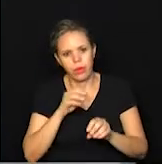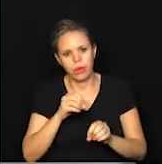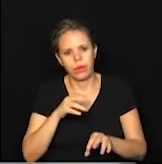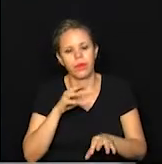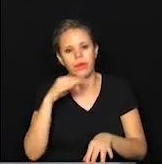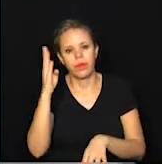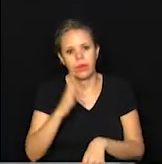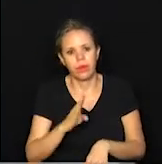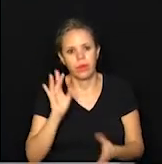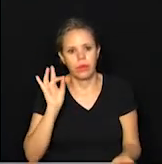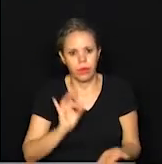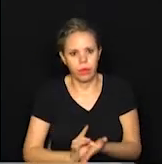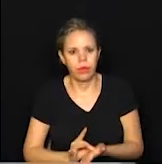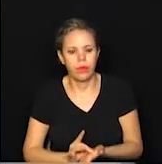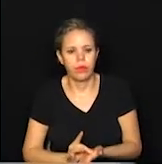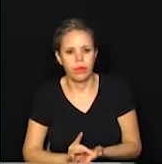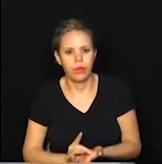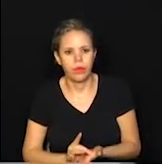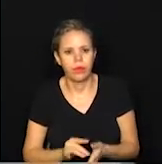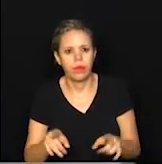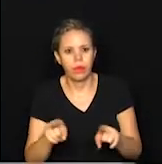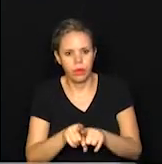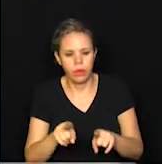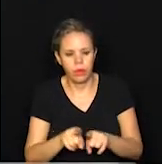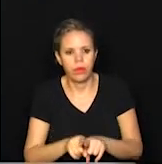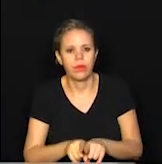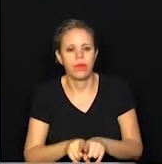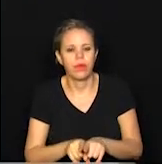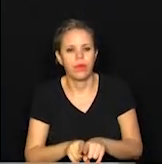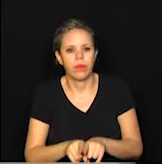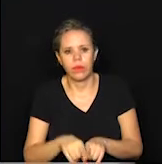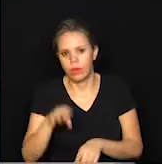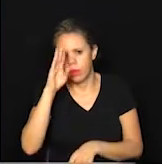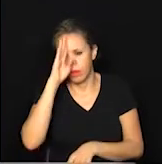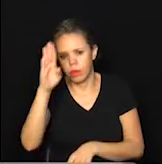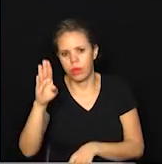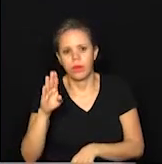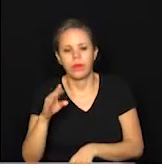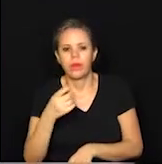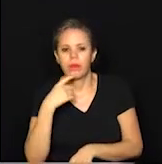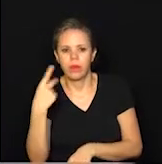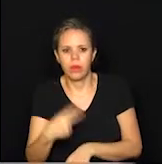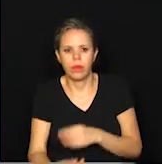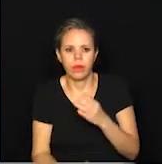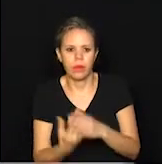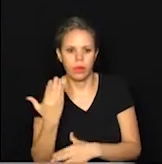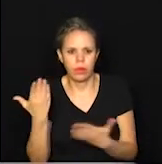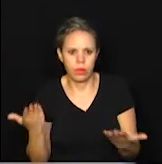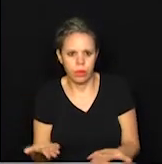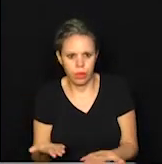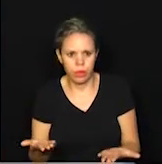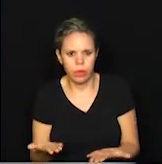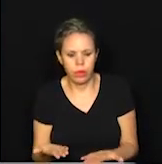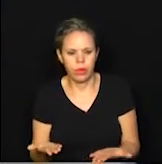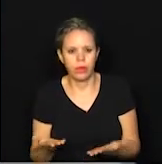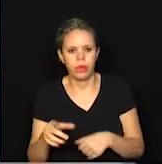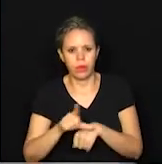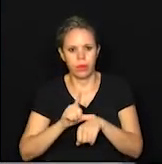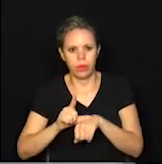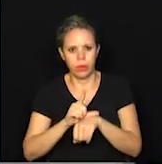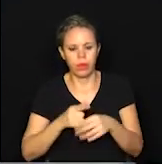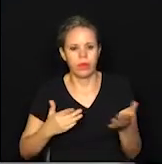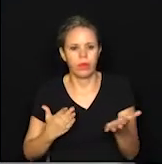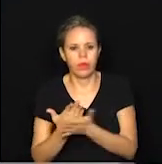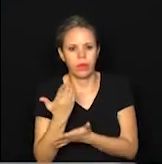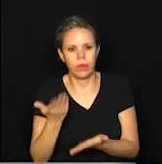brasileira, oficialmente, e é também oficialmente o patrono da educação campineira, né? Uma legislação, inclusive, aprovada